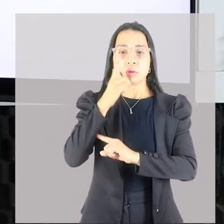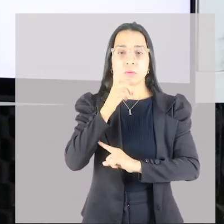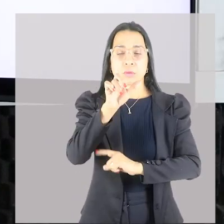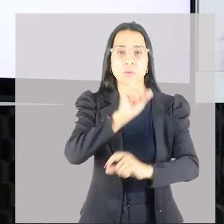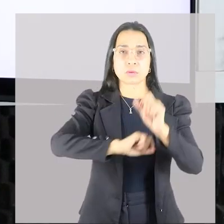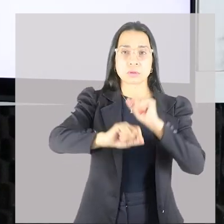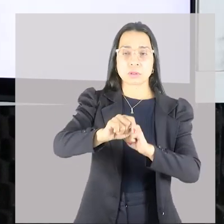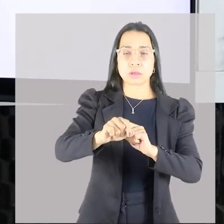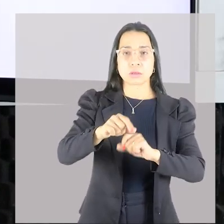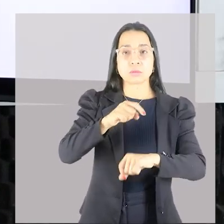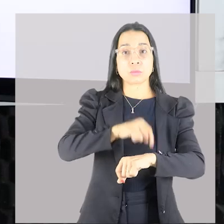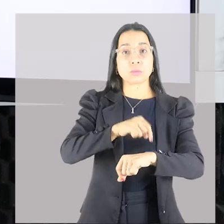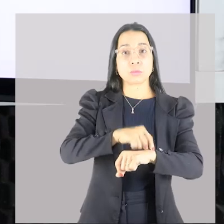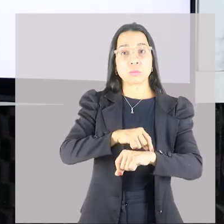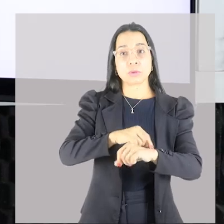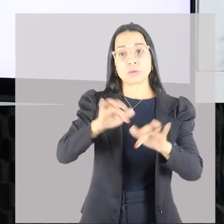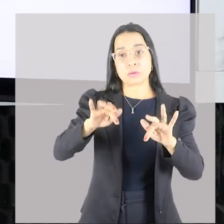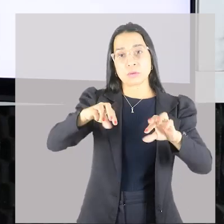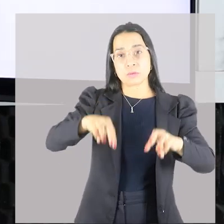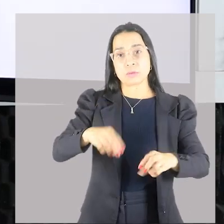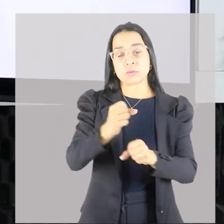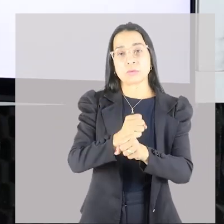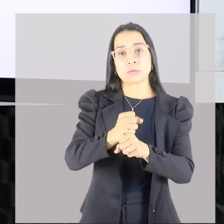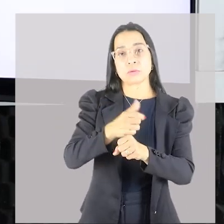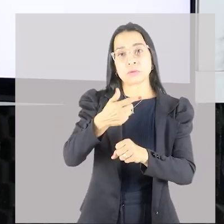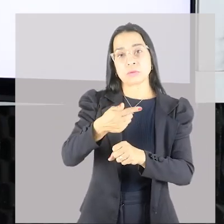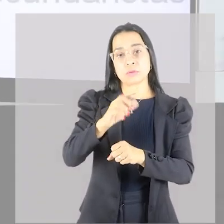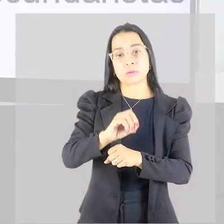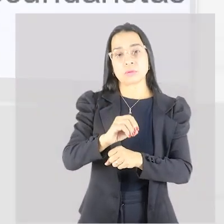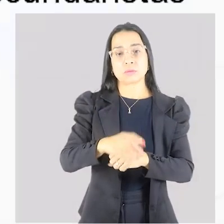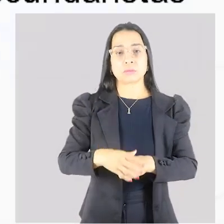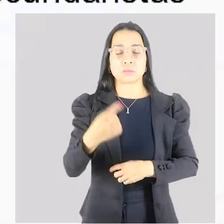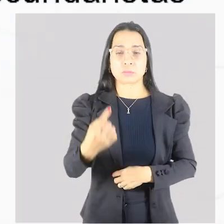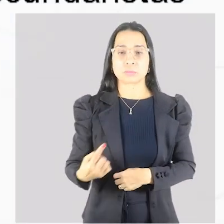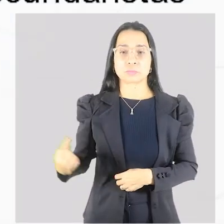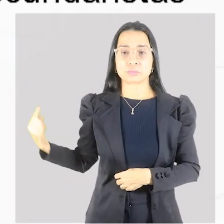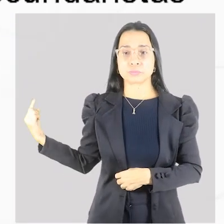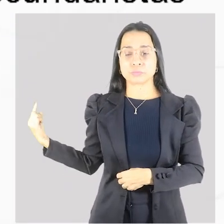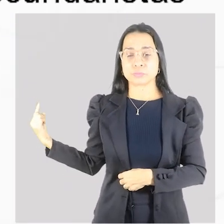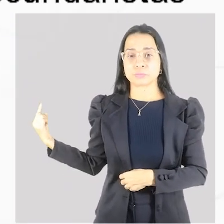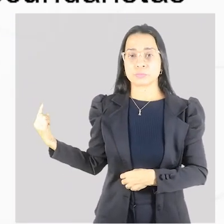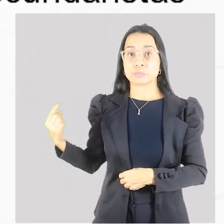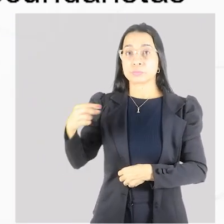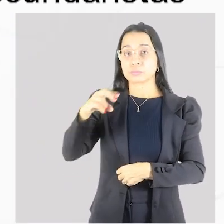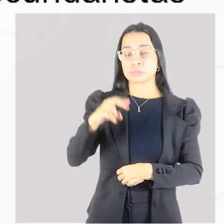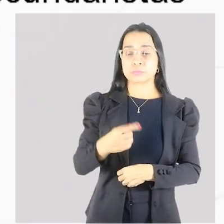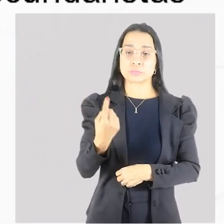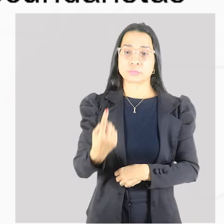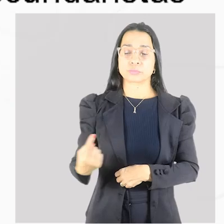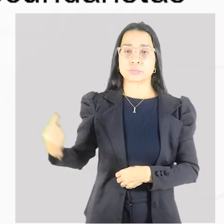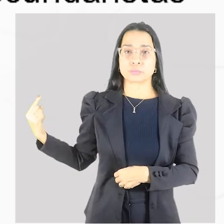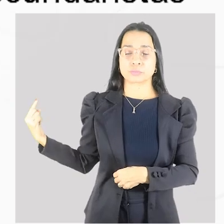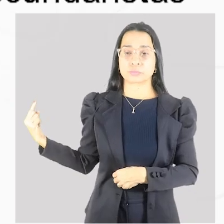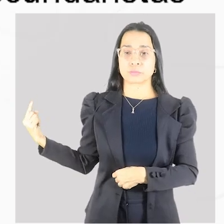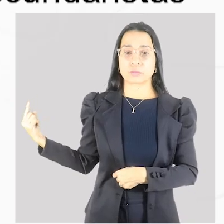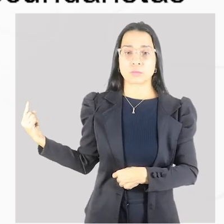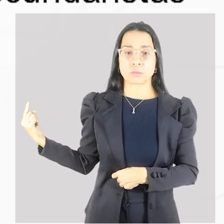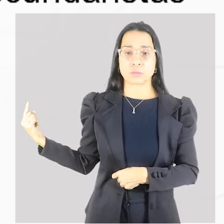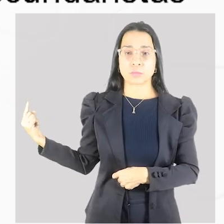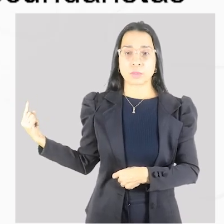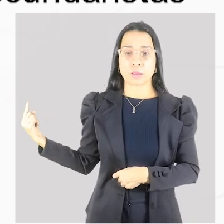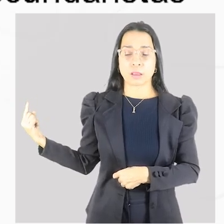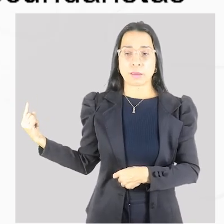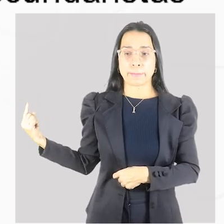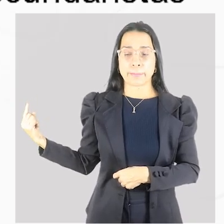naquele momento ali no final dos anos 70. A União Nacional dos Estudantes, chamada de UNE, é a maior organização